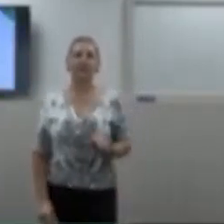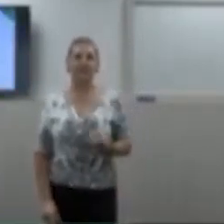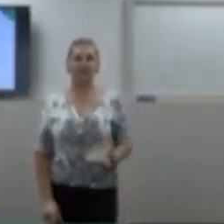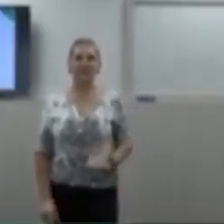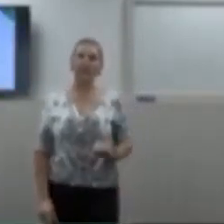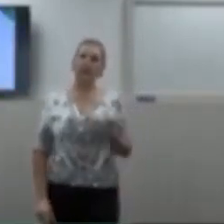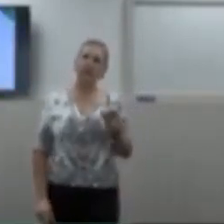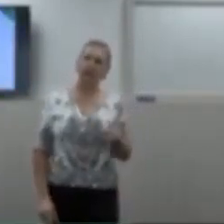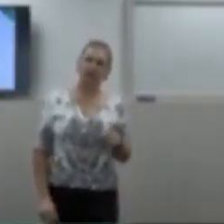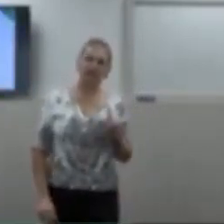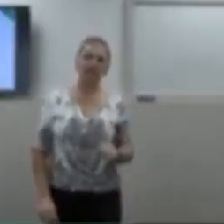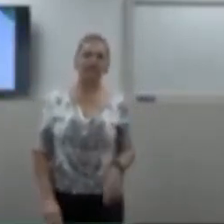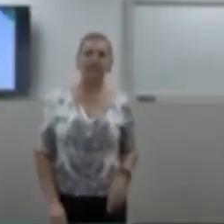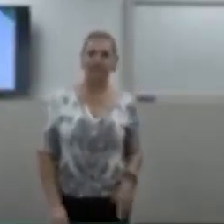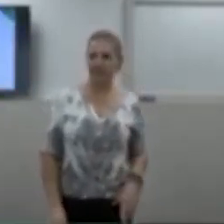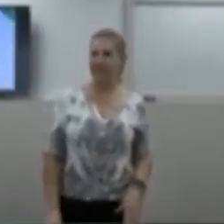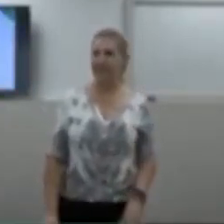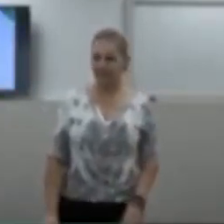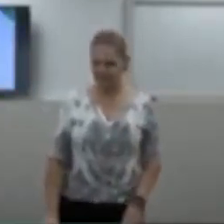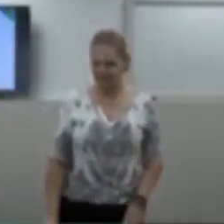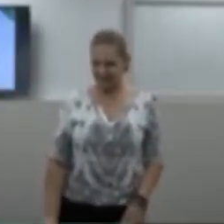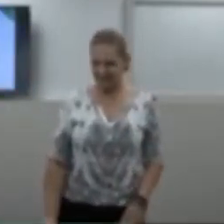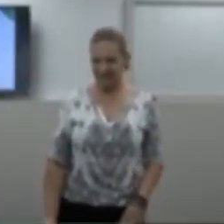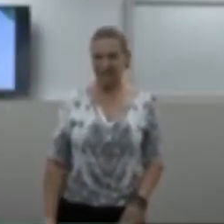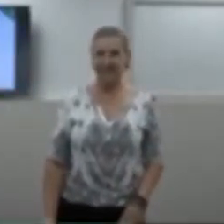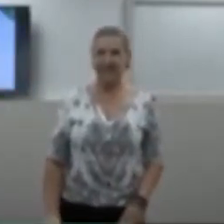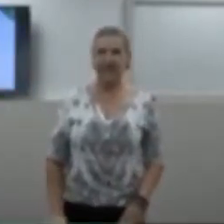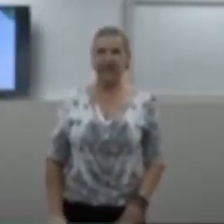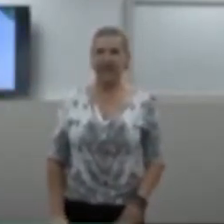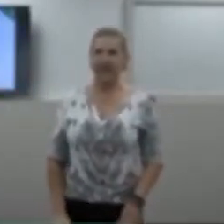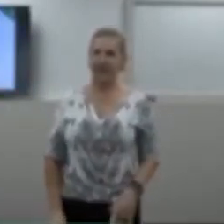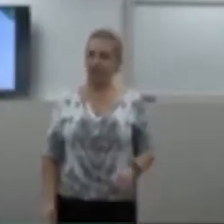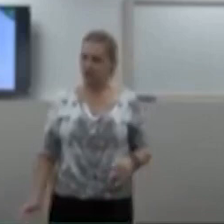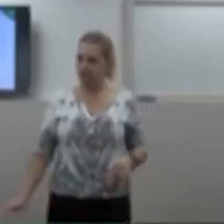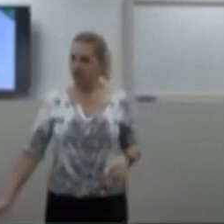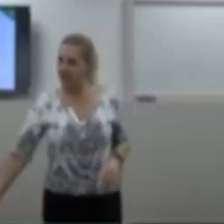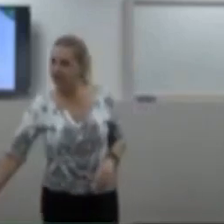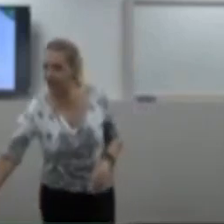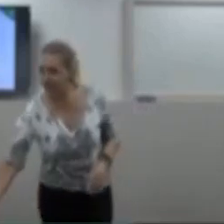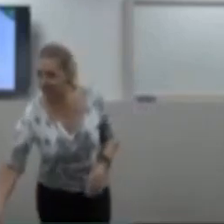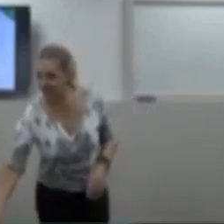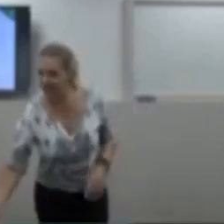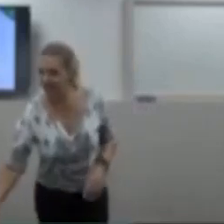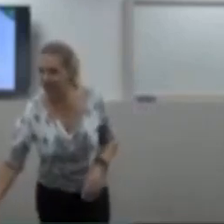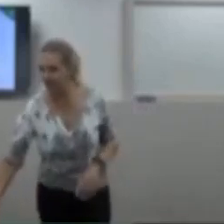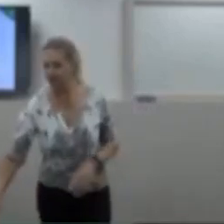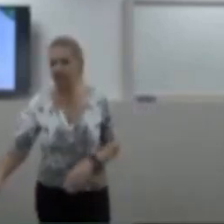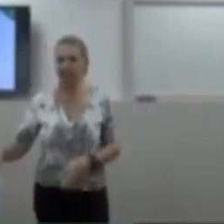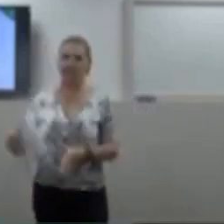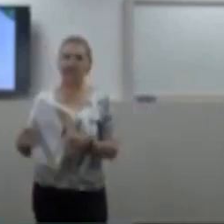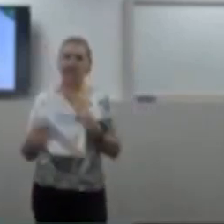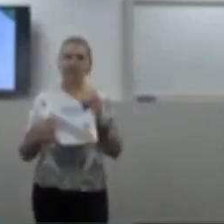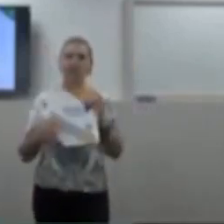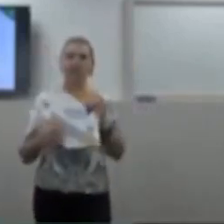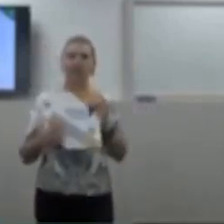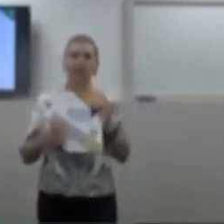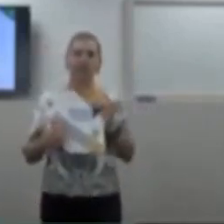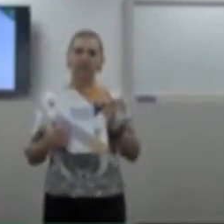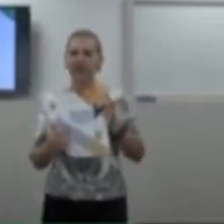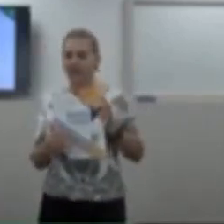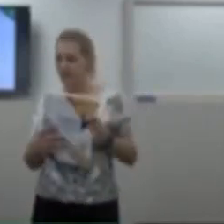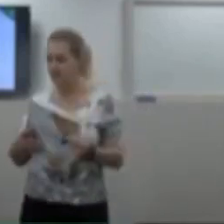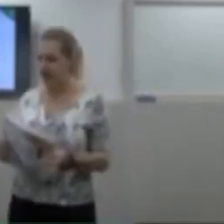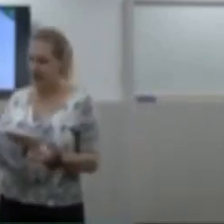Língua portuguesa, sexto ano, aula 6, professora Gláucia. Olha lá, o nosso livro. Não vamos esquecer